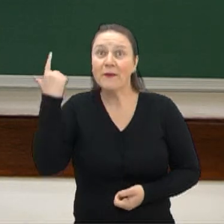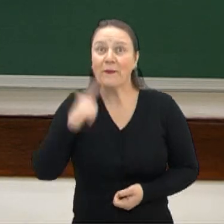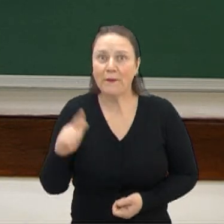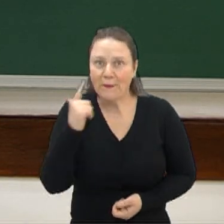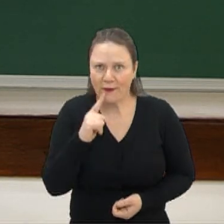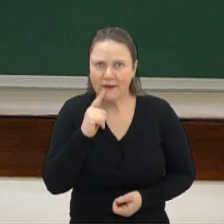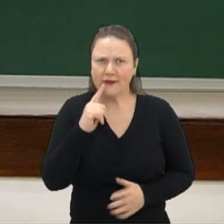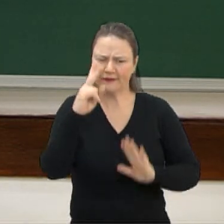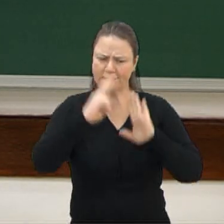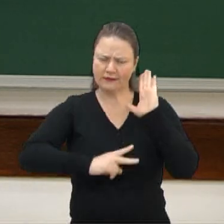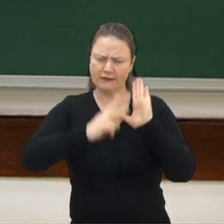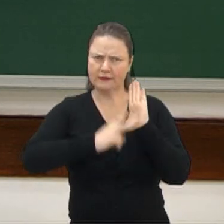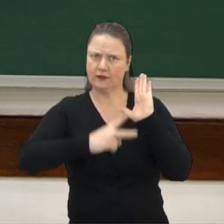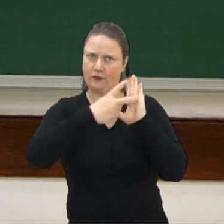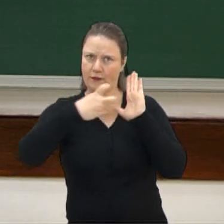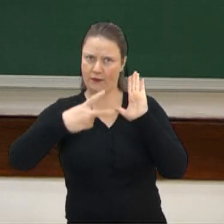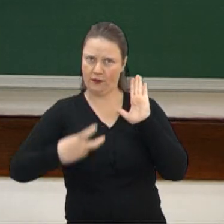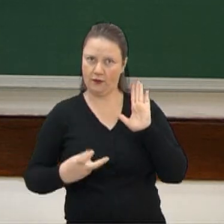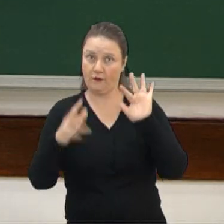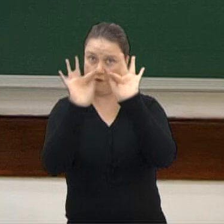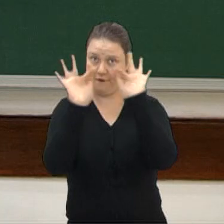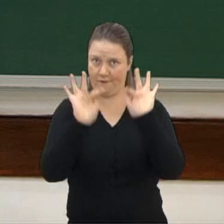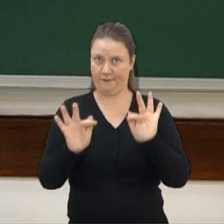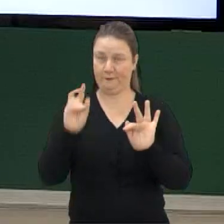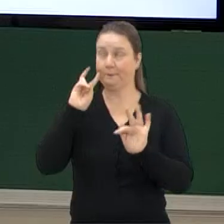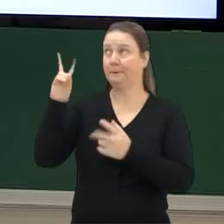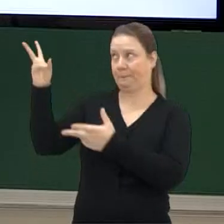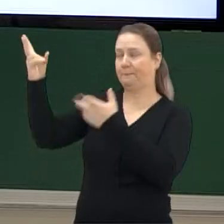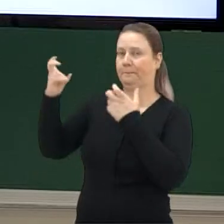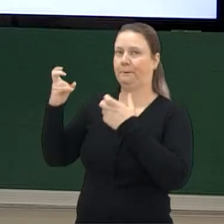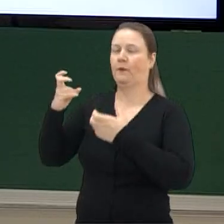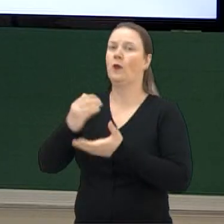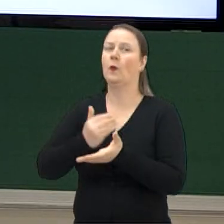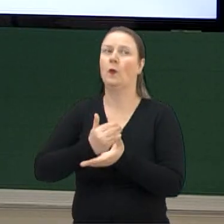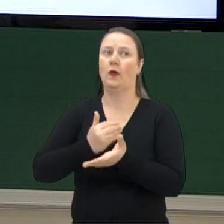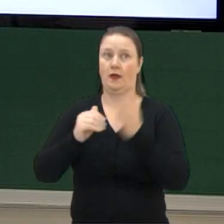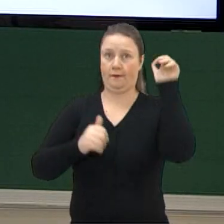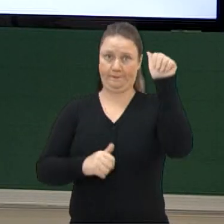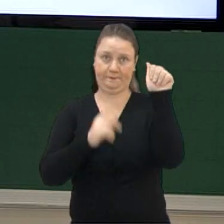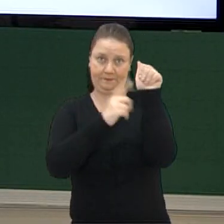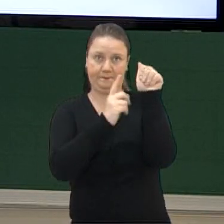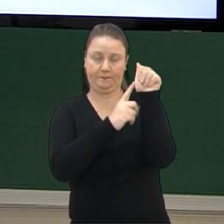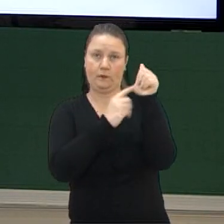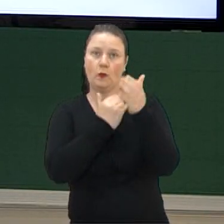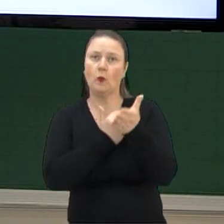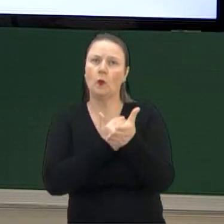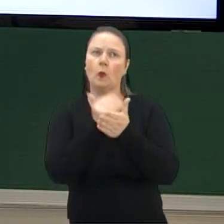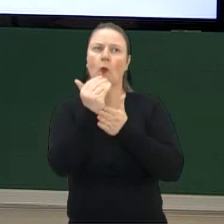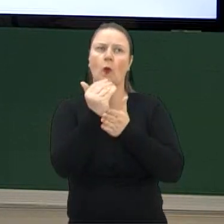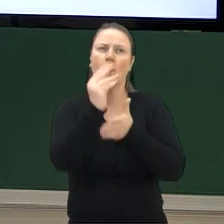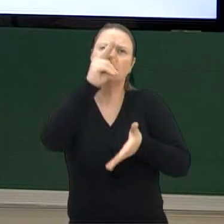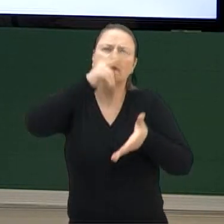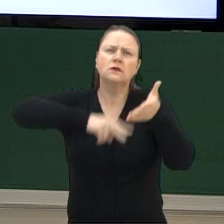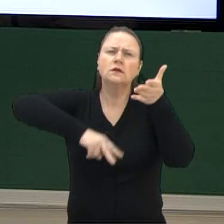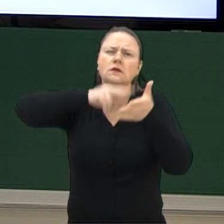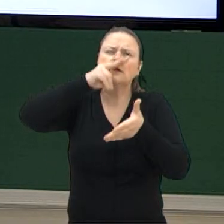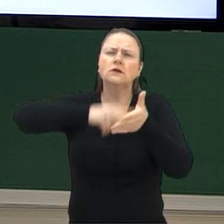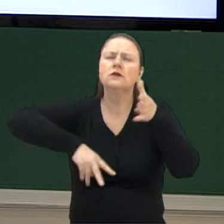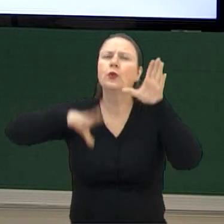Conseguiram analisar as frases? Vamos dar uma olhada. Letra A. Começou a ler à